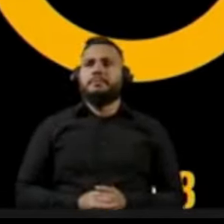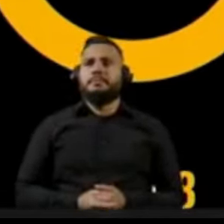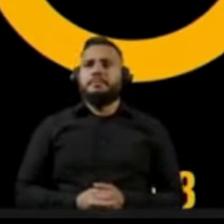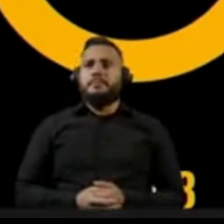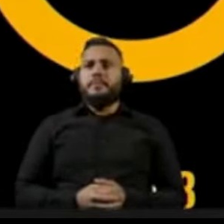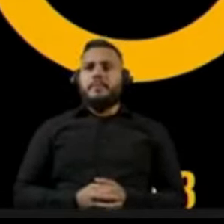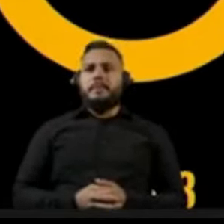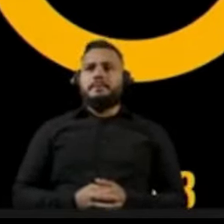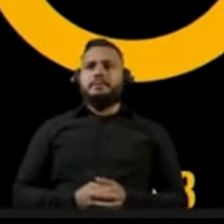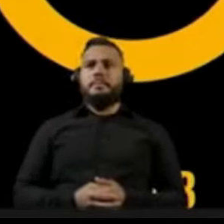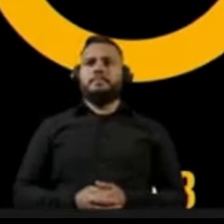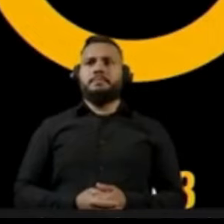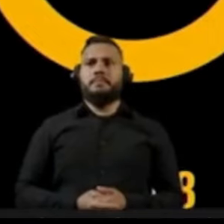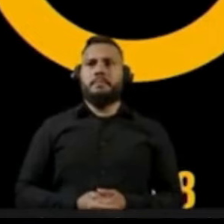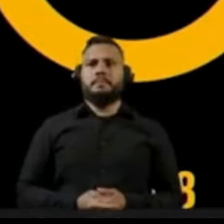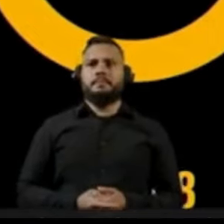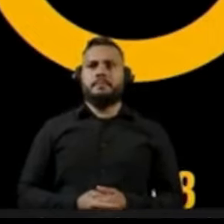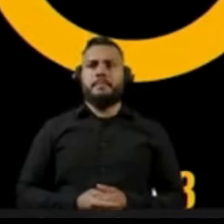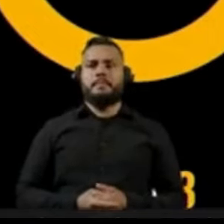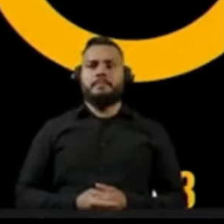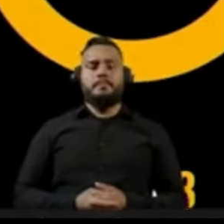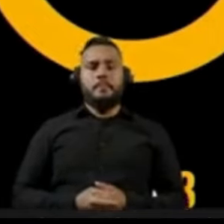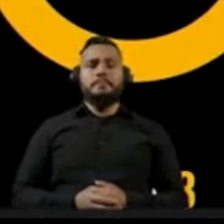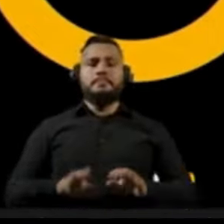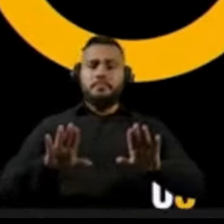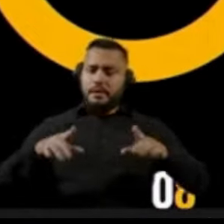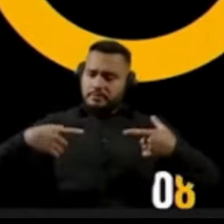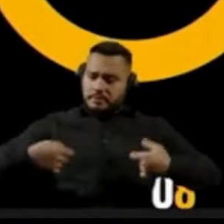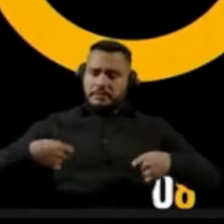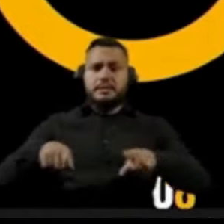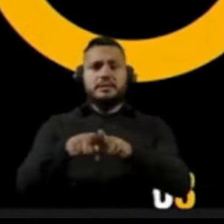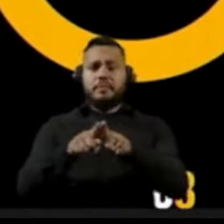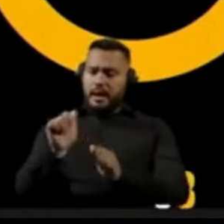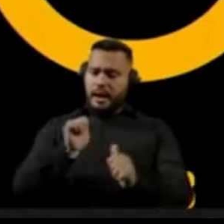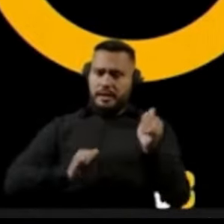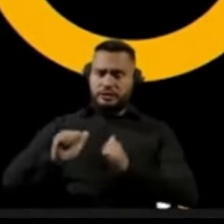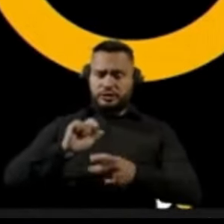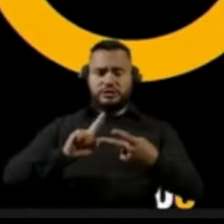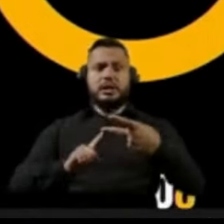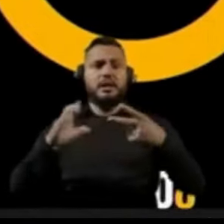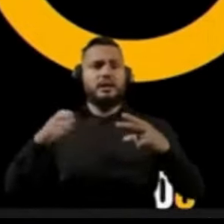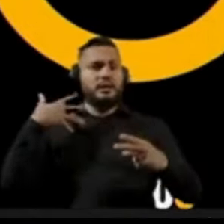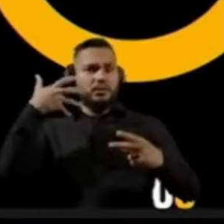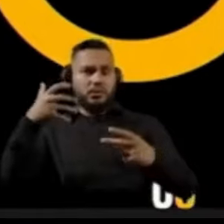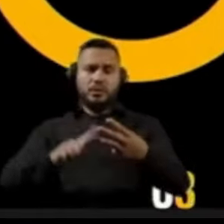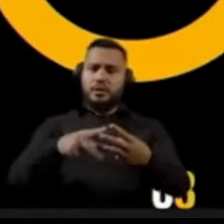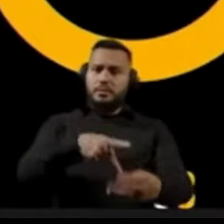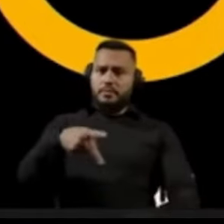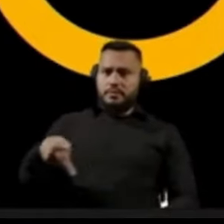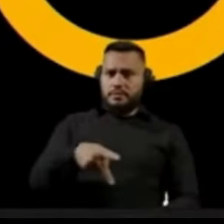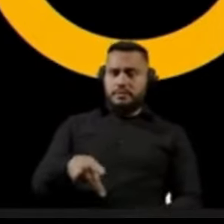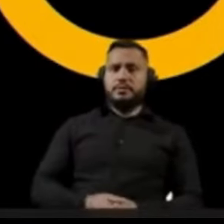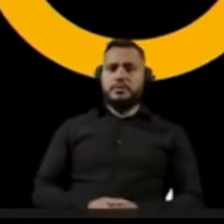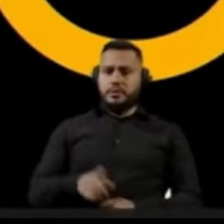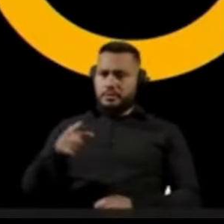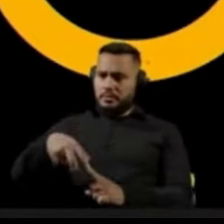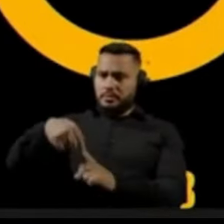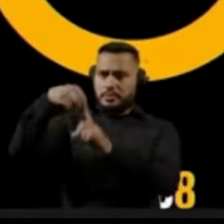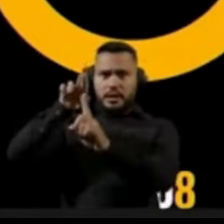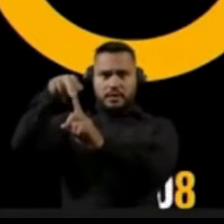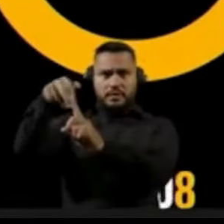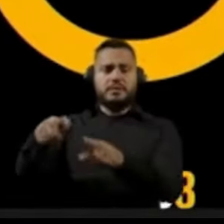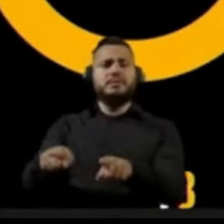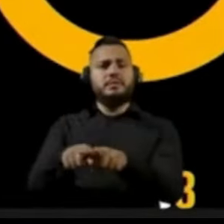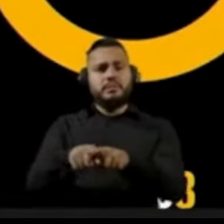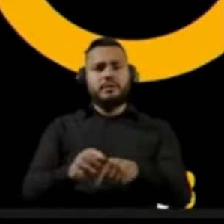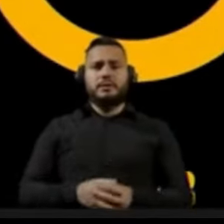Mas precisamos de cantores, de artistas, de professores que também se destaquem. Então,